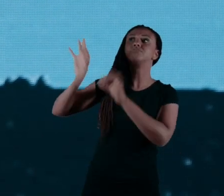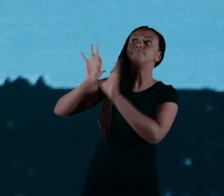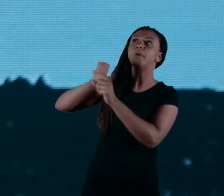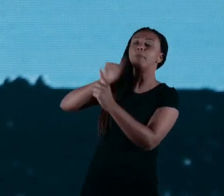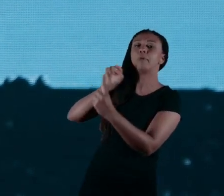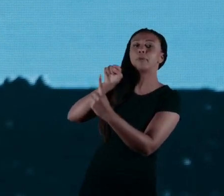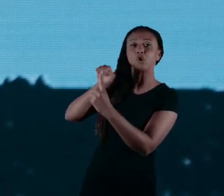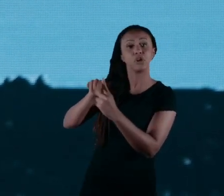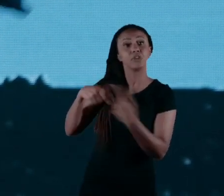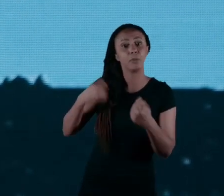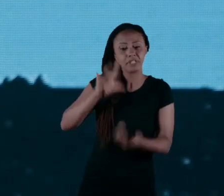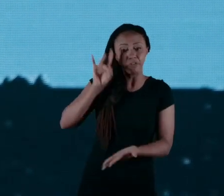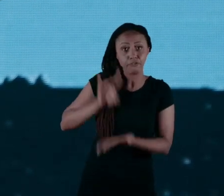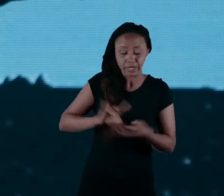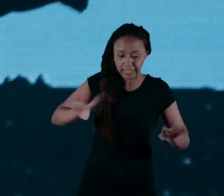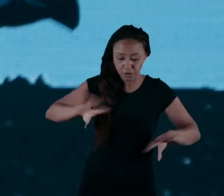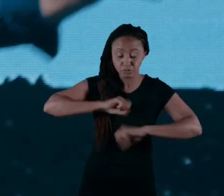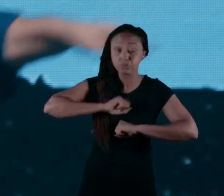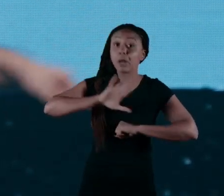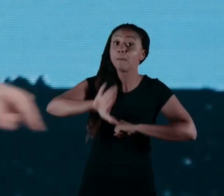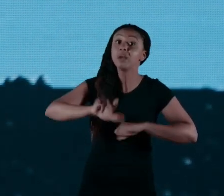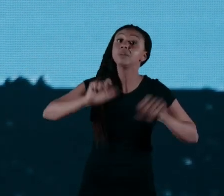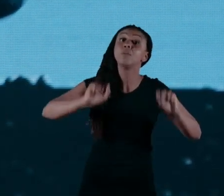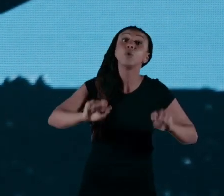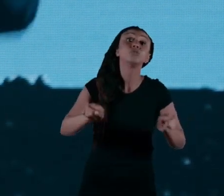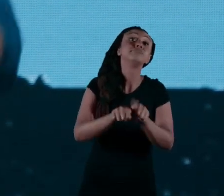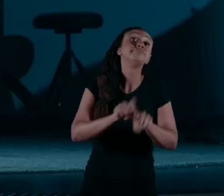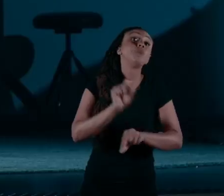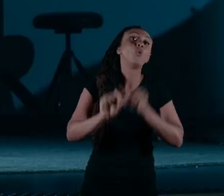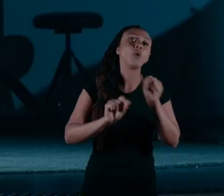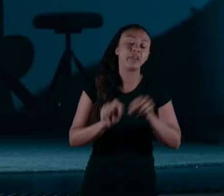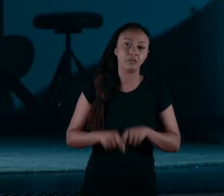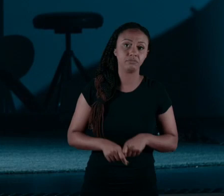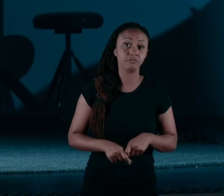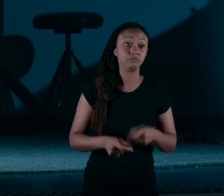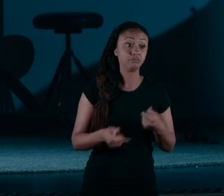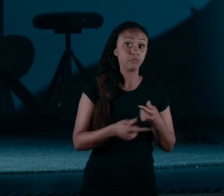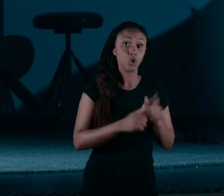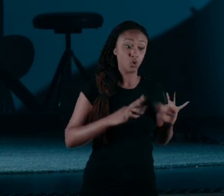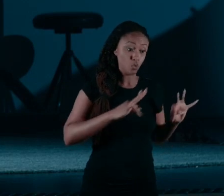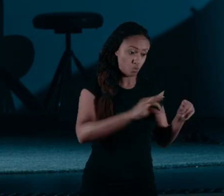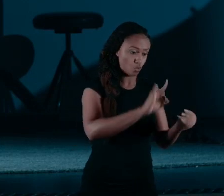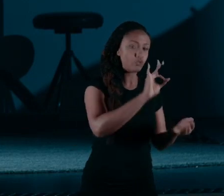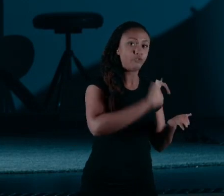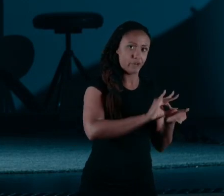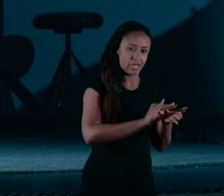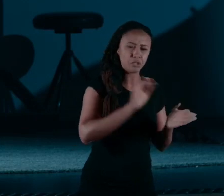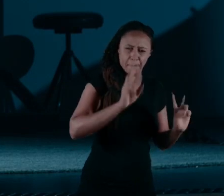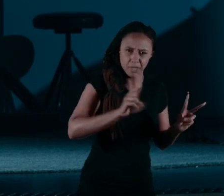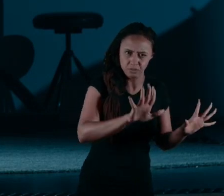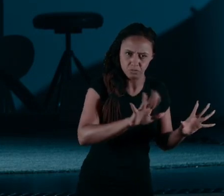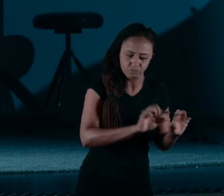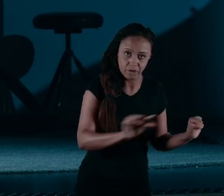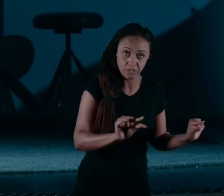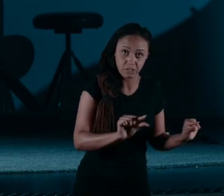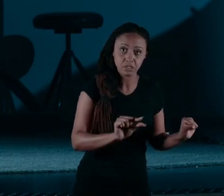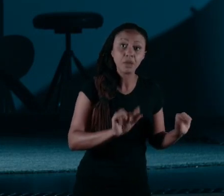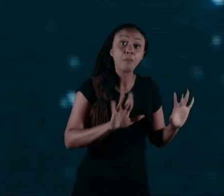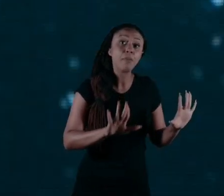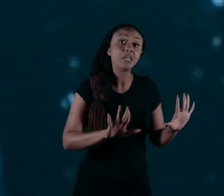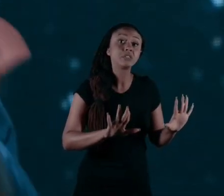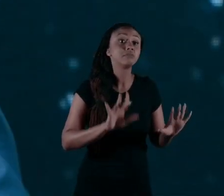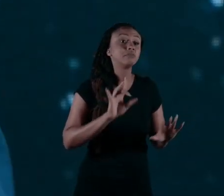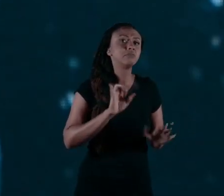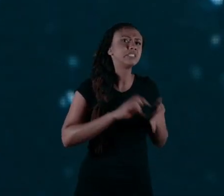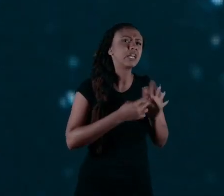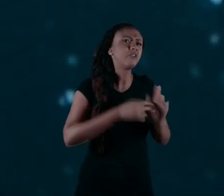abraçada. Mas ela é excludente porque quando ele diz tudo o que é verdadeiro, ele também está dizendo somente